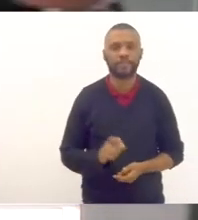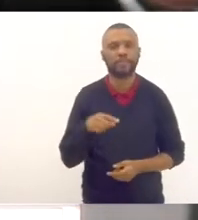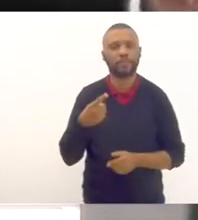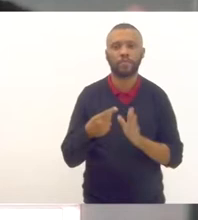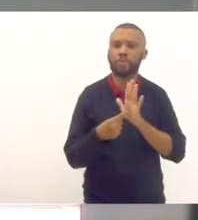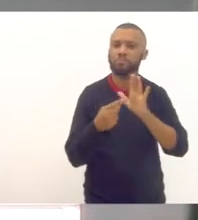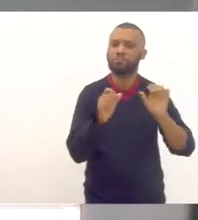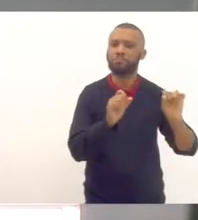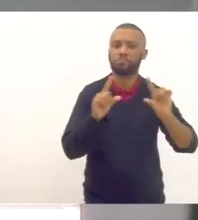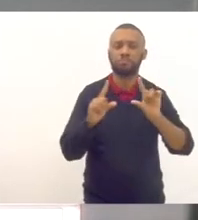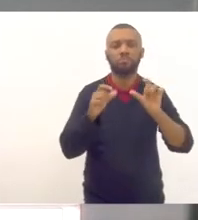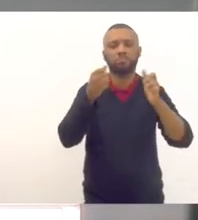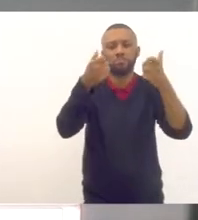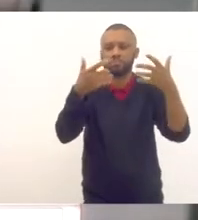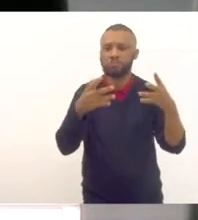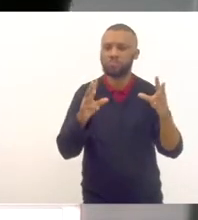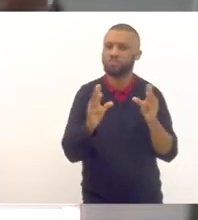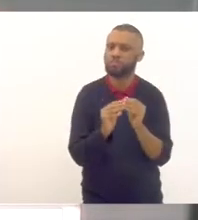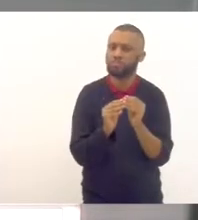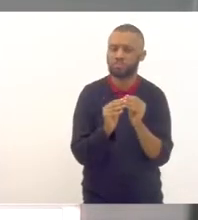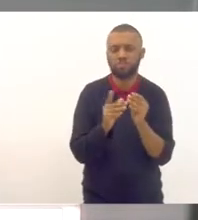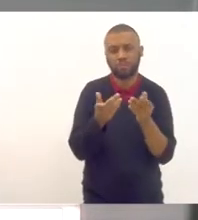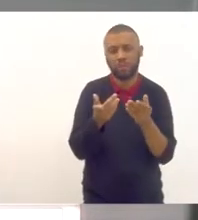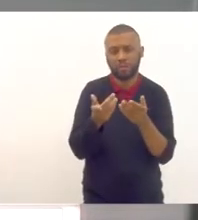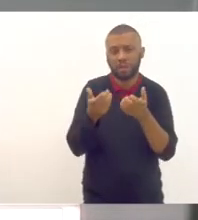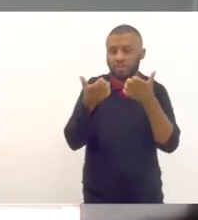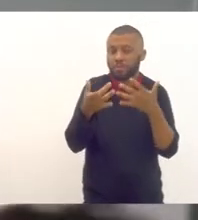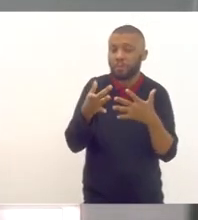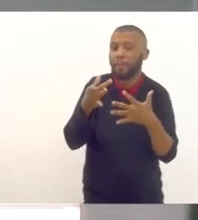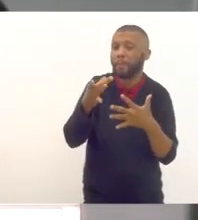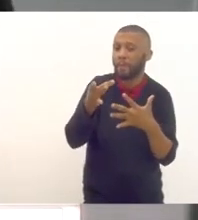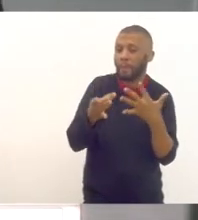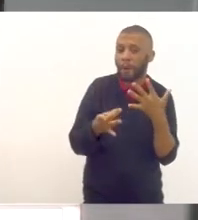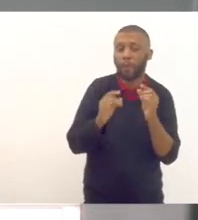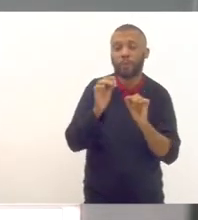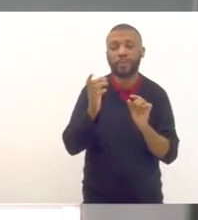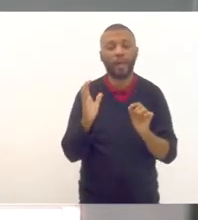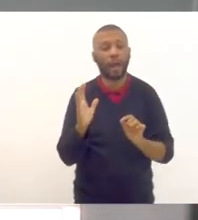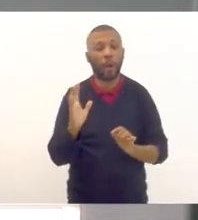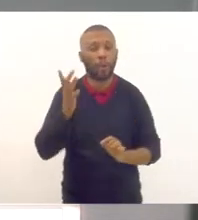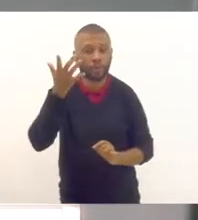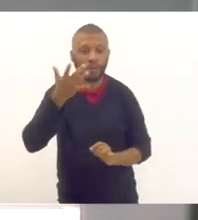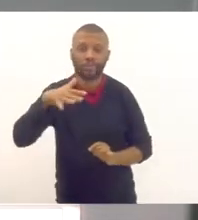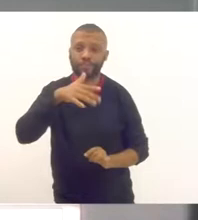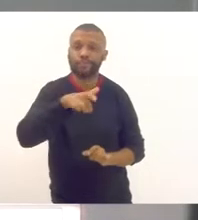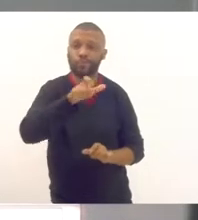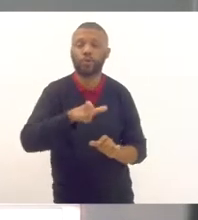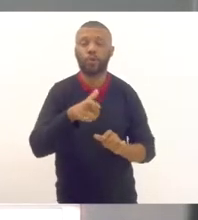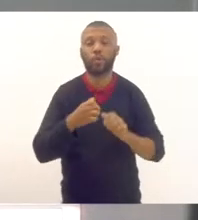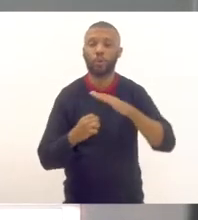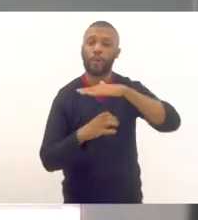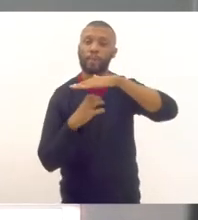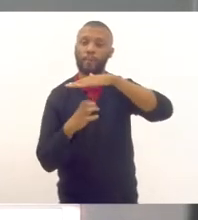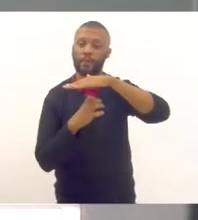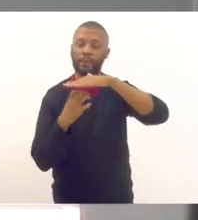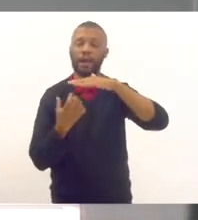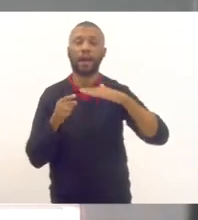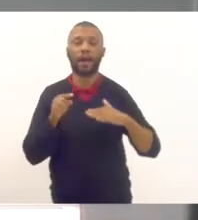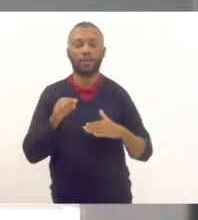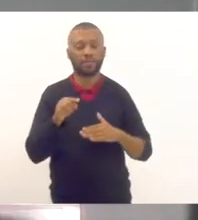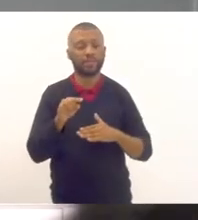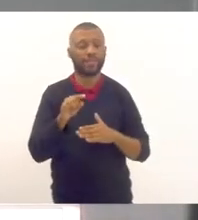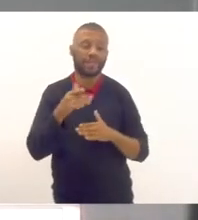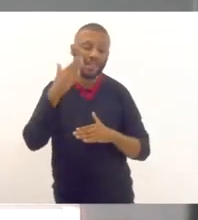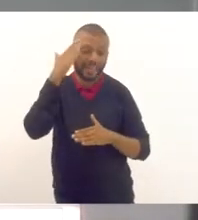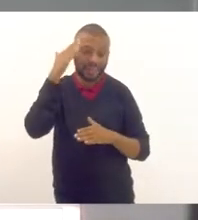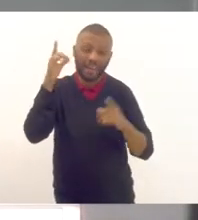eu acabo explicando tudo o que está acontecendo com o empresário, essa evasão de empresa, né? A dificuldade que a gente tem para